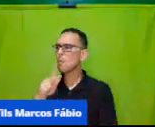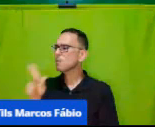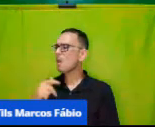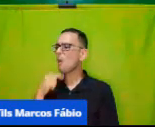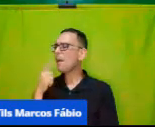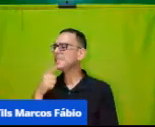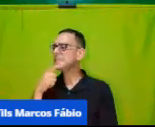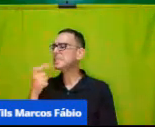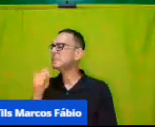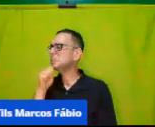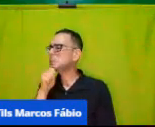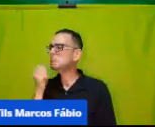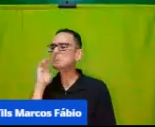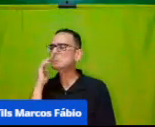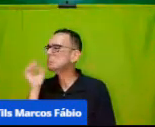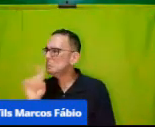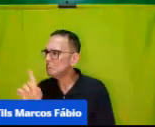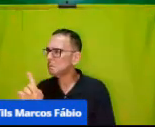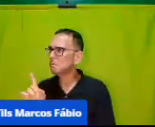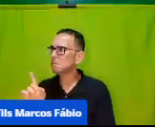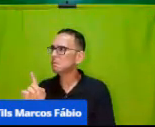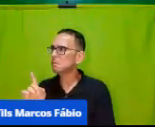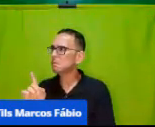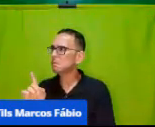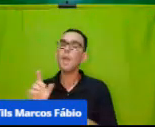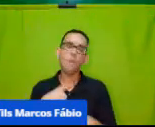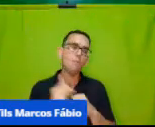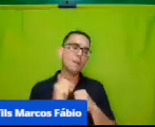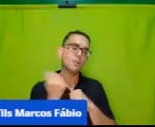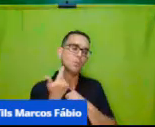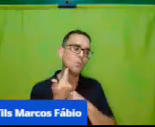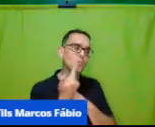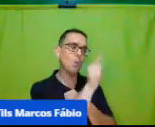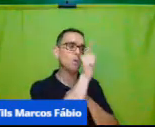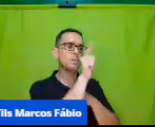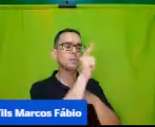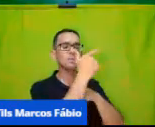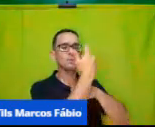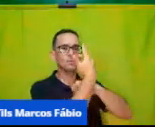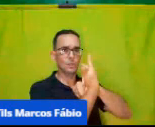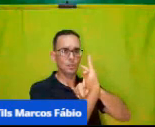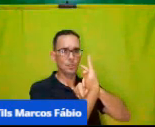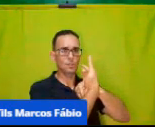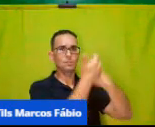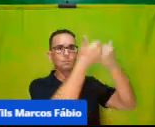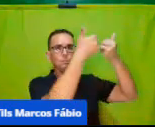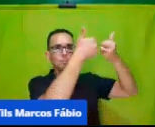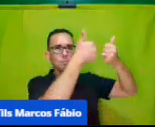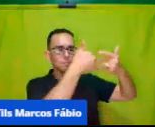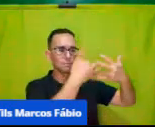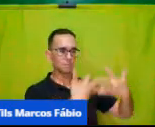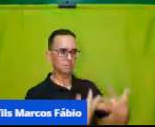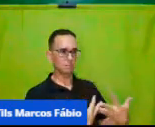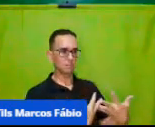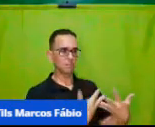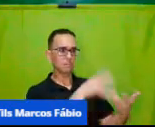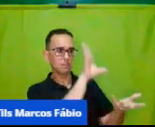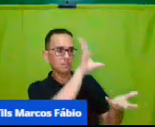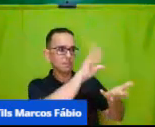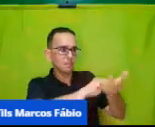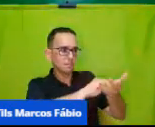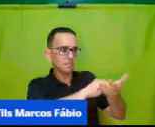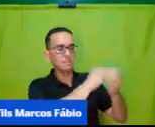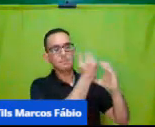tal exercício. Normalmente eu faço um outro exemplo daquele exercício do caderno, né, para